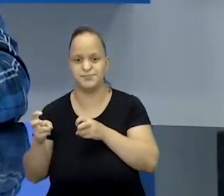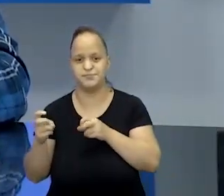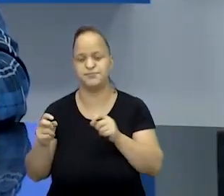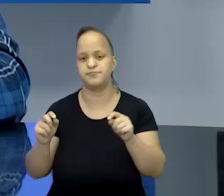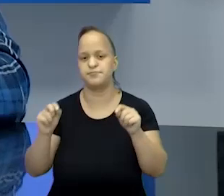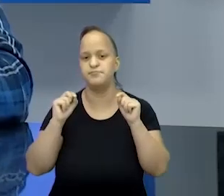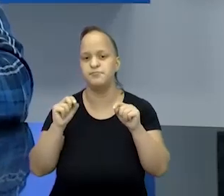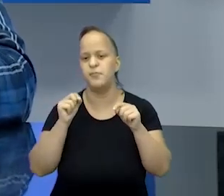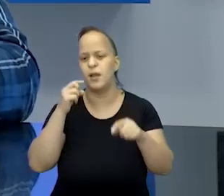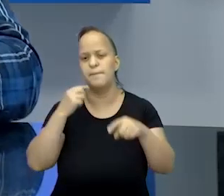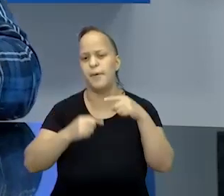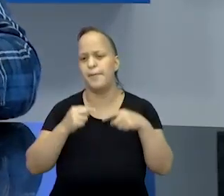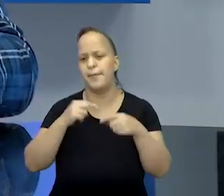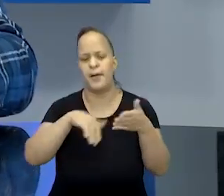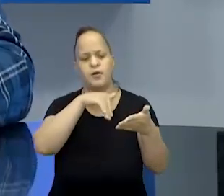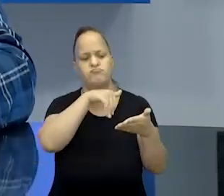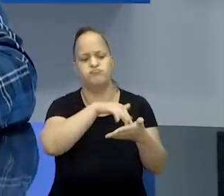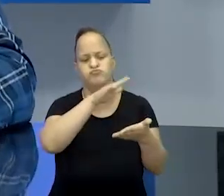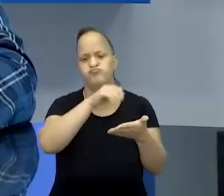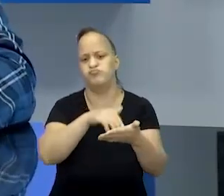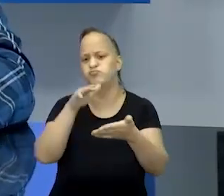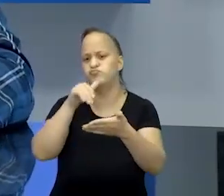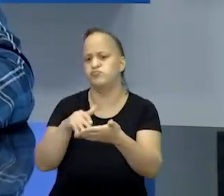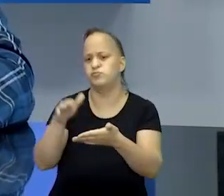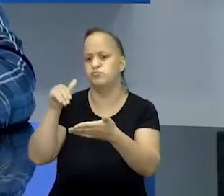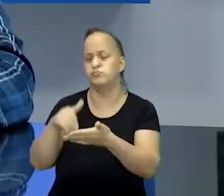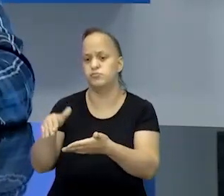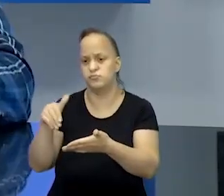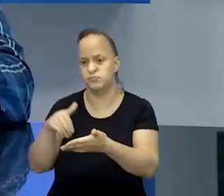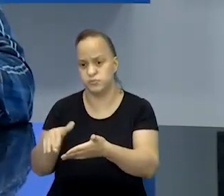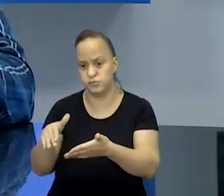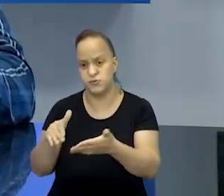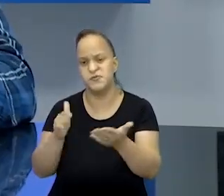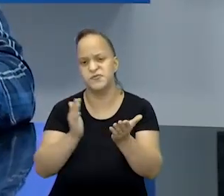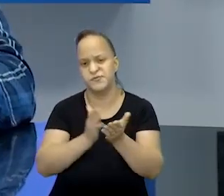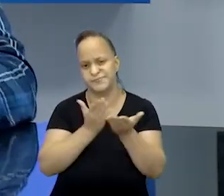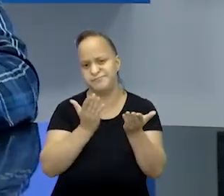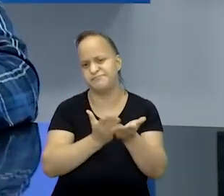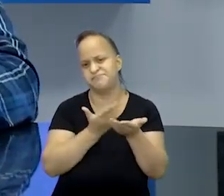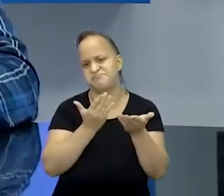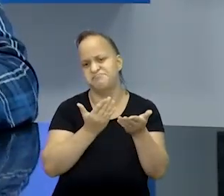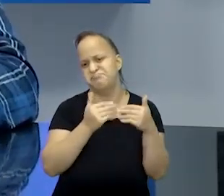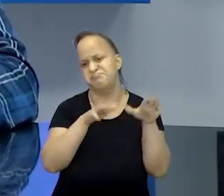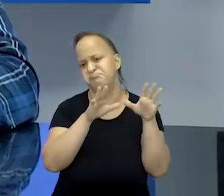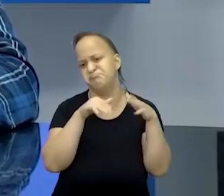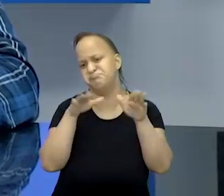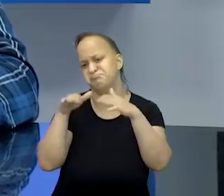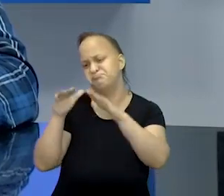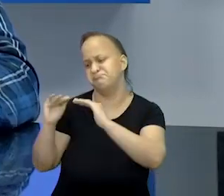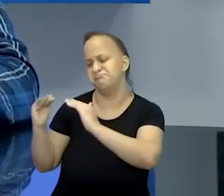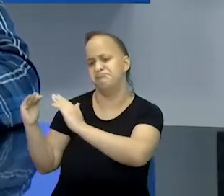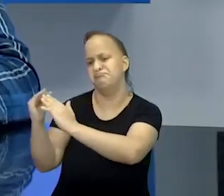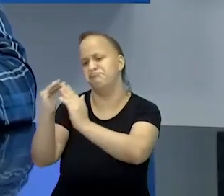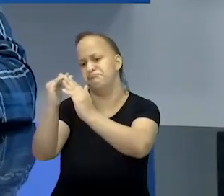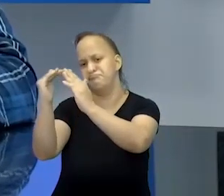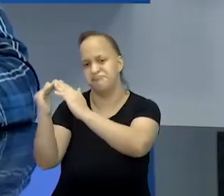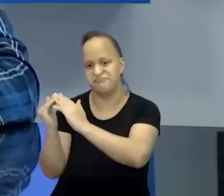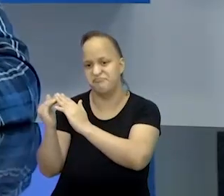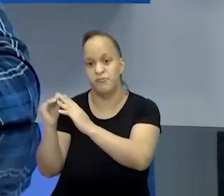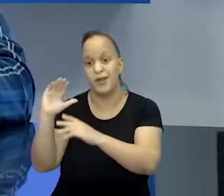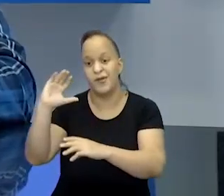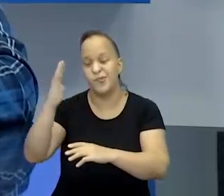né, de expulsar os pobres do centro e jogá-los, né, para as periferias, acabou